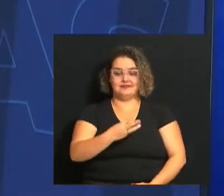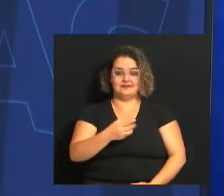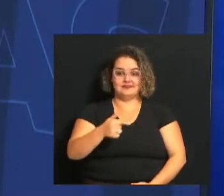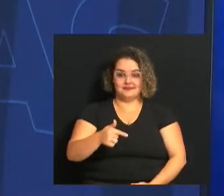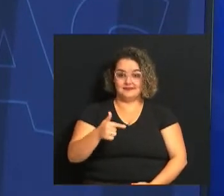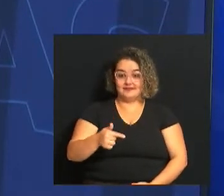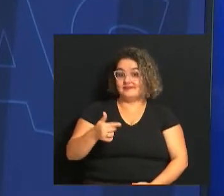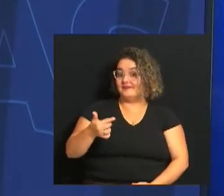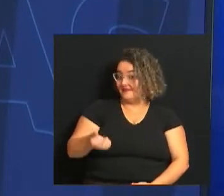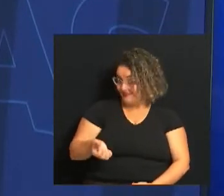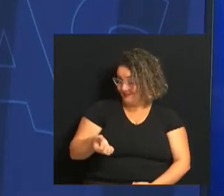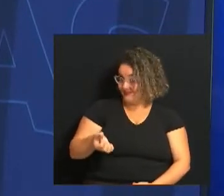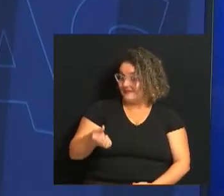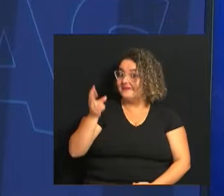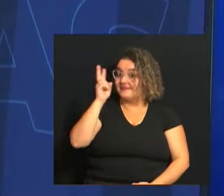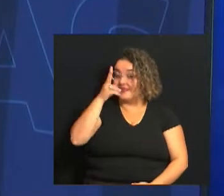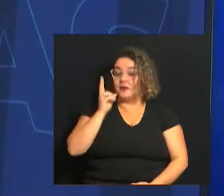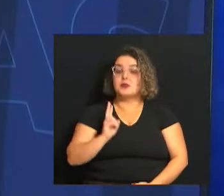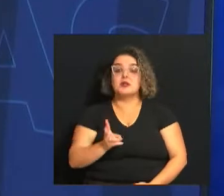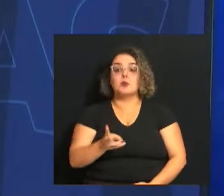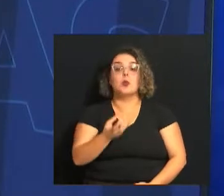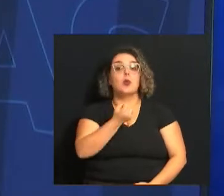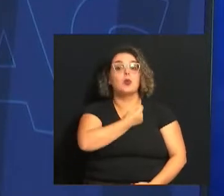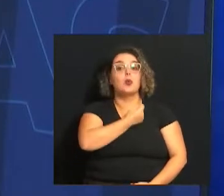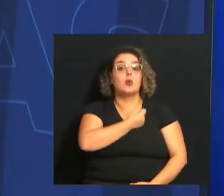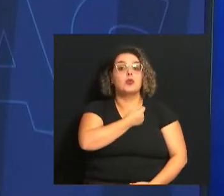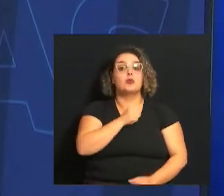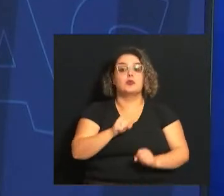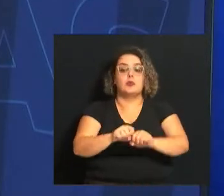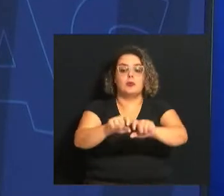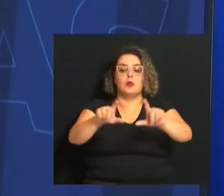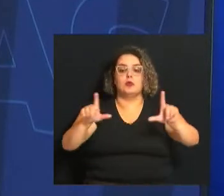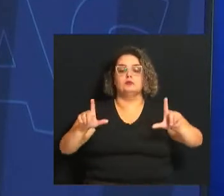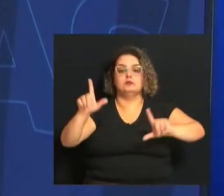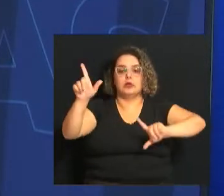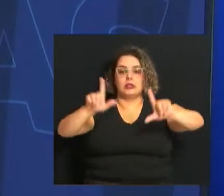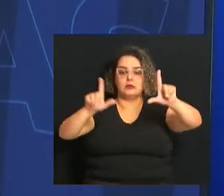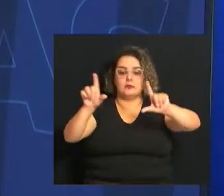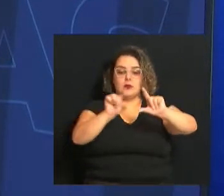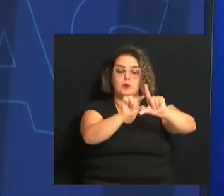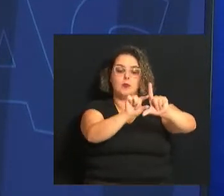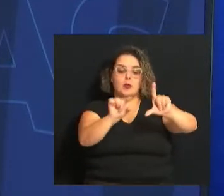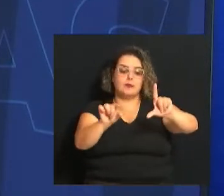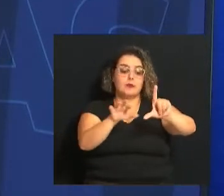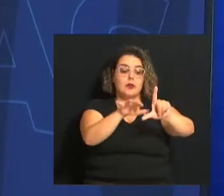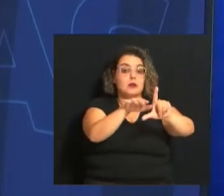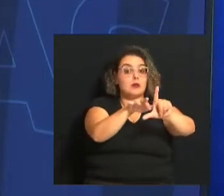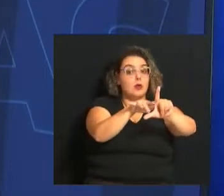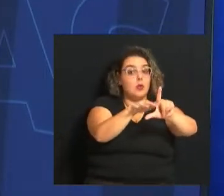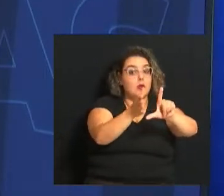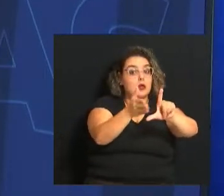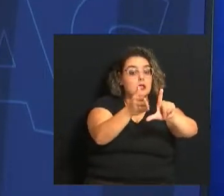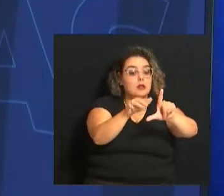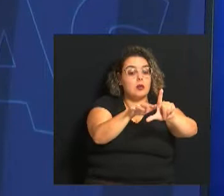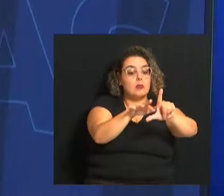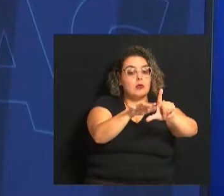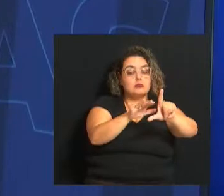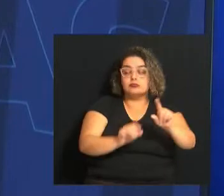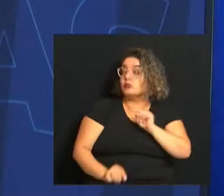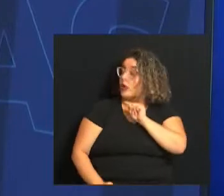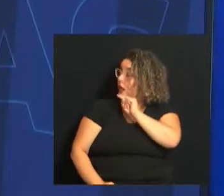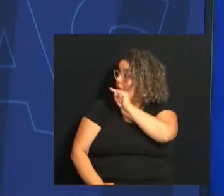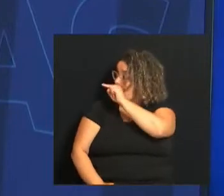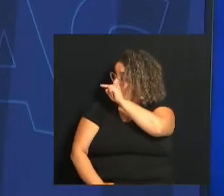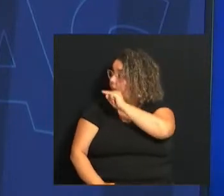978293776. Lembrando sempre, número do WhatsApp apareceu aí na sua tela? Um pouquinho antes tem o QR Code, olha só, tô apontando aqui para